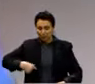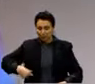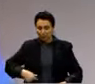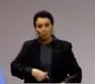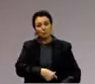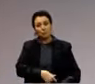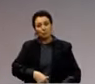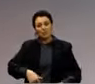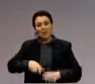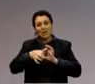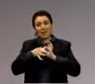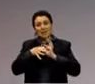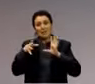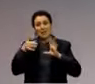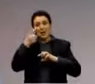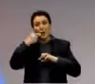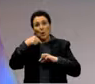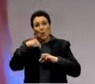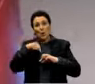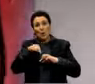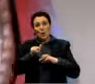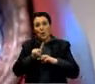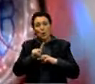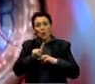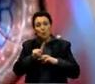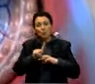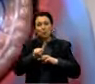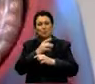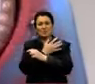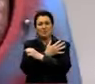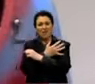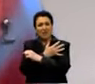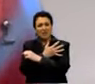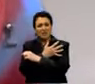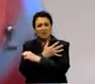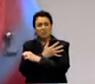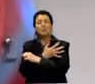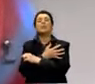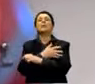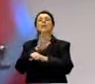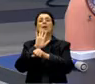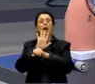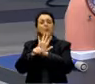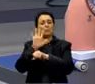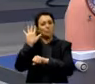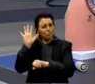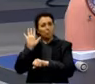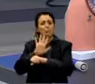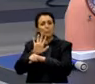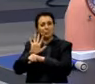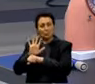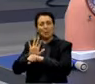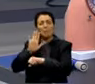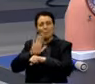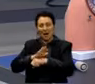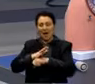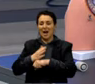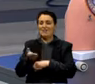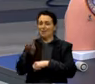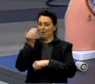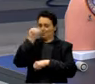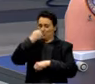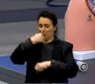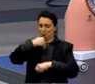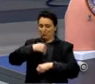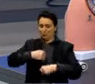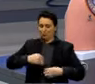é liberado outros ácidos para ajudar mais ainda na digestão. Então, aí